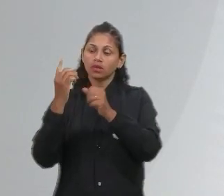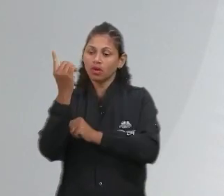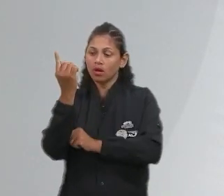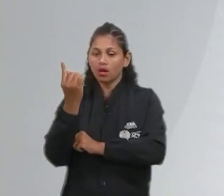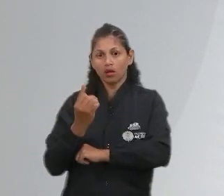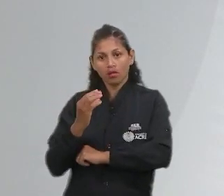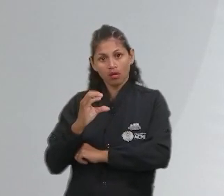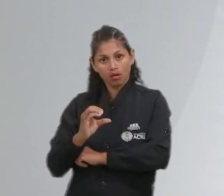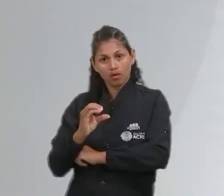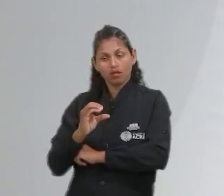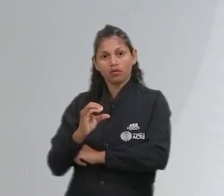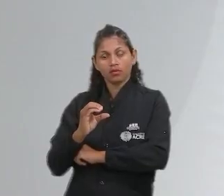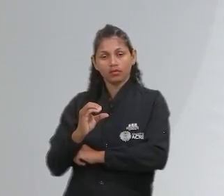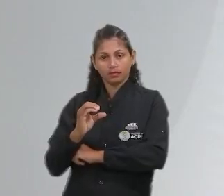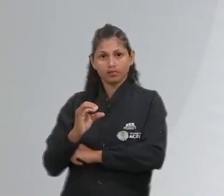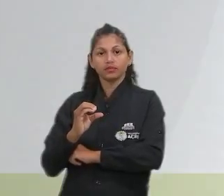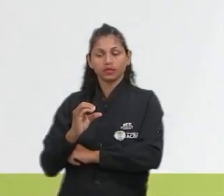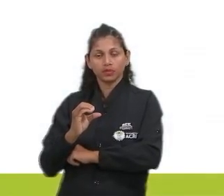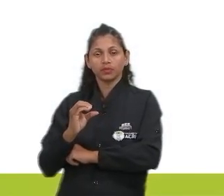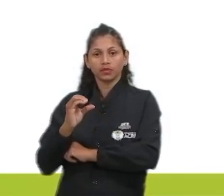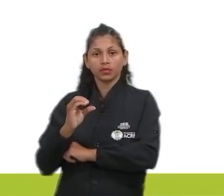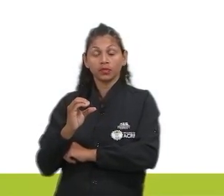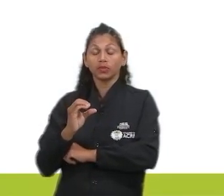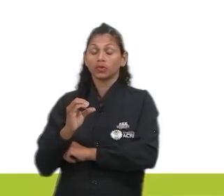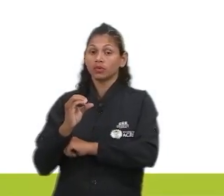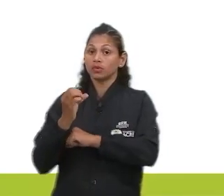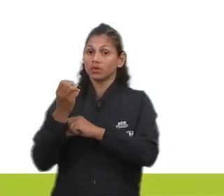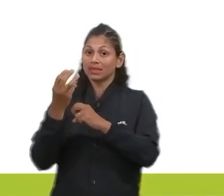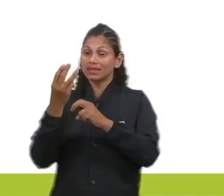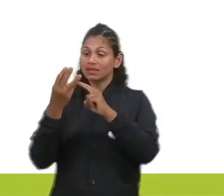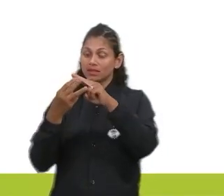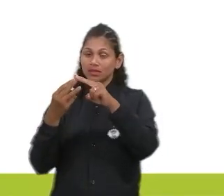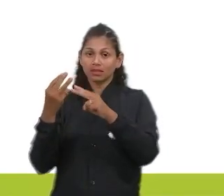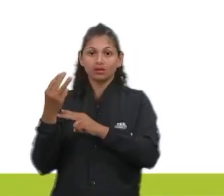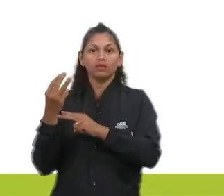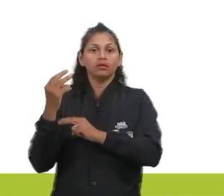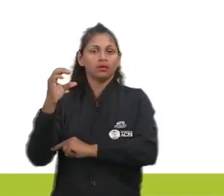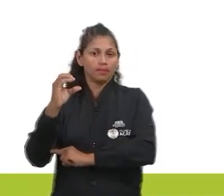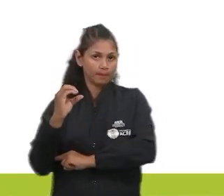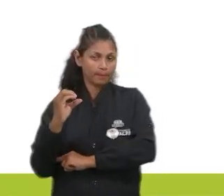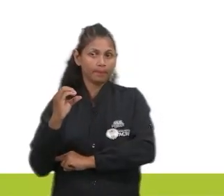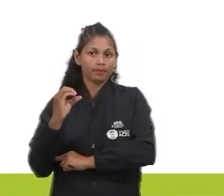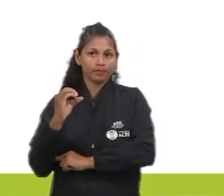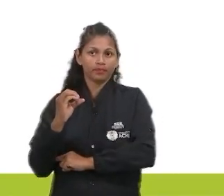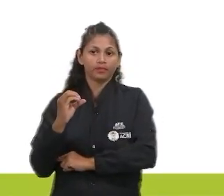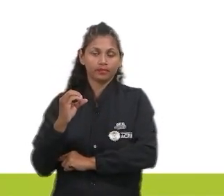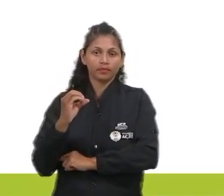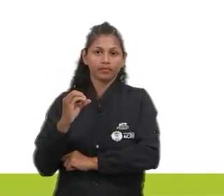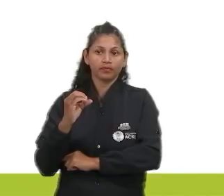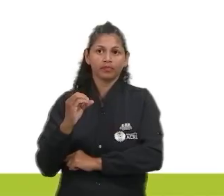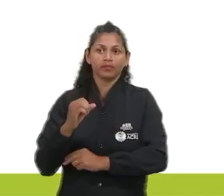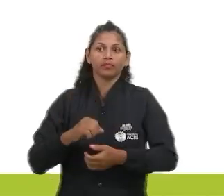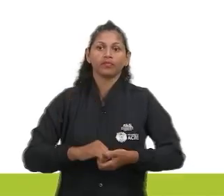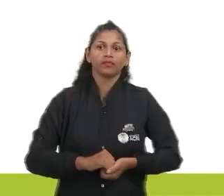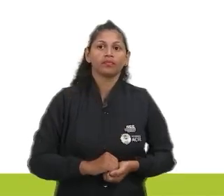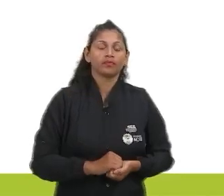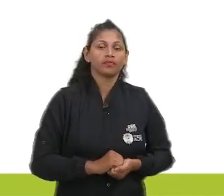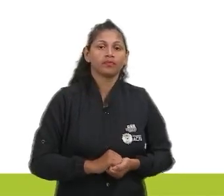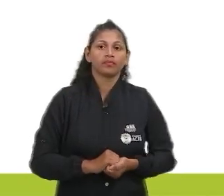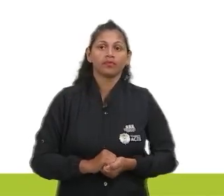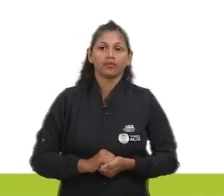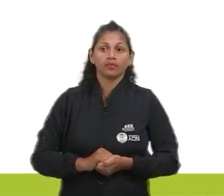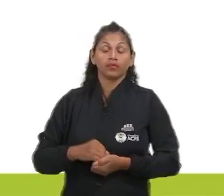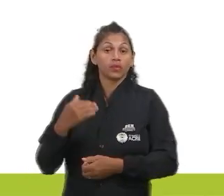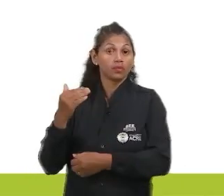esse carbono está entre três carbonos, álcool terciários. E quando a